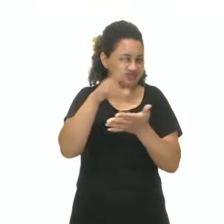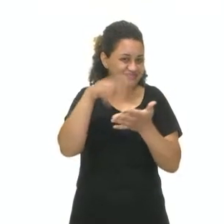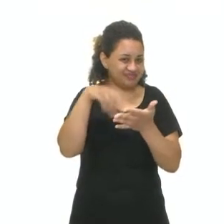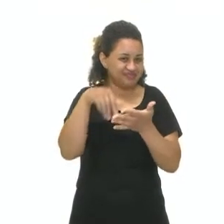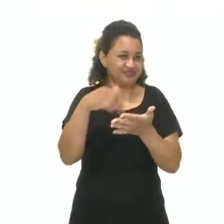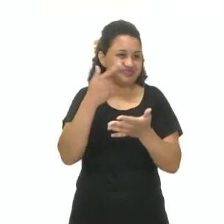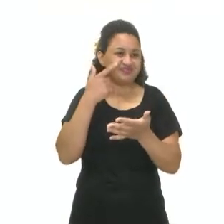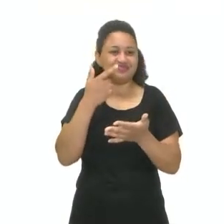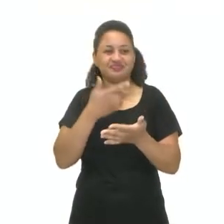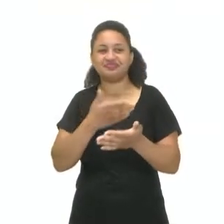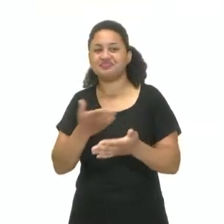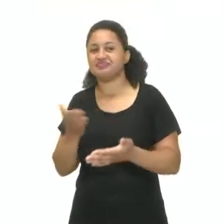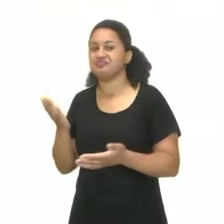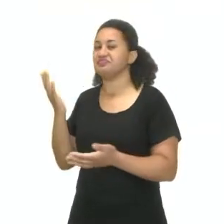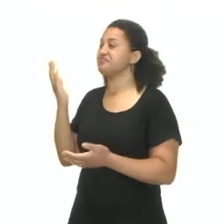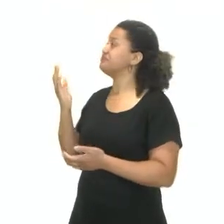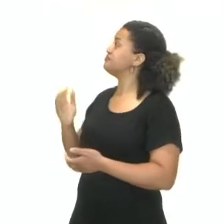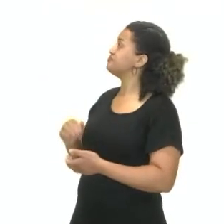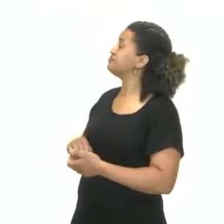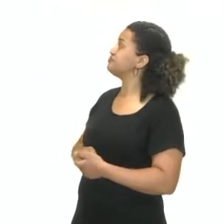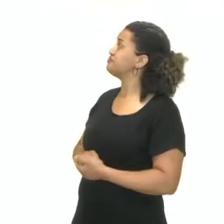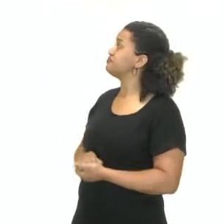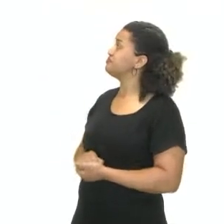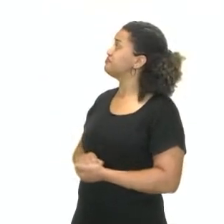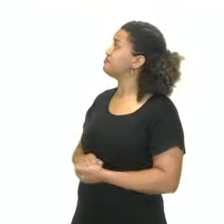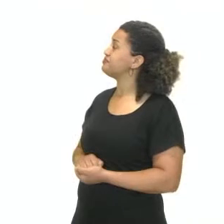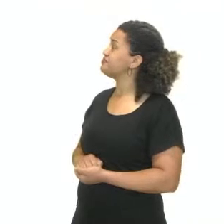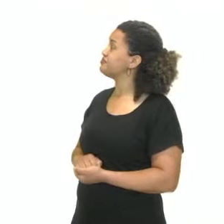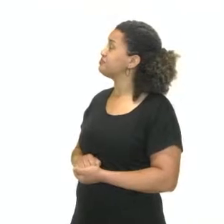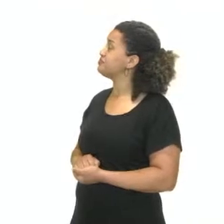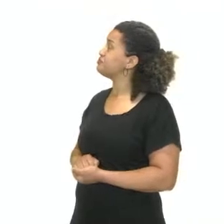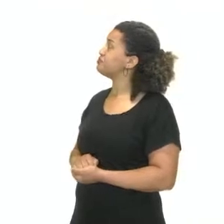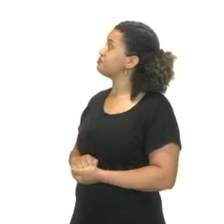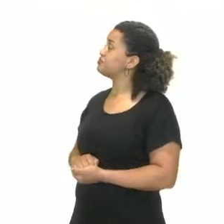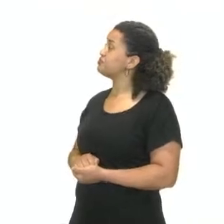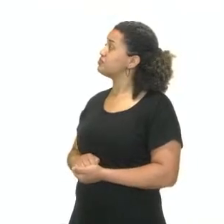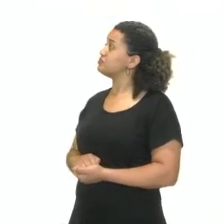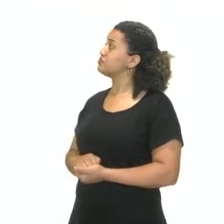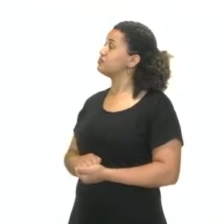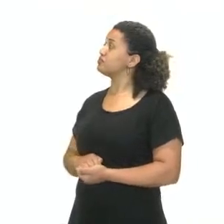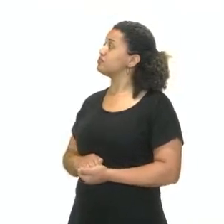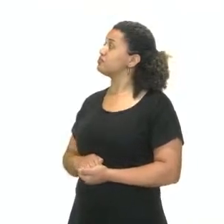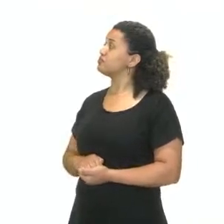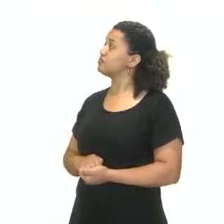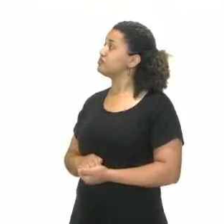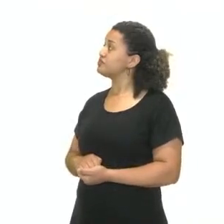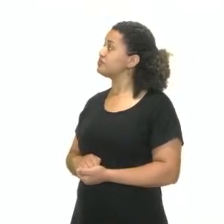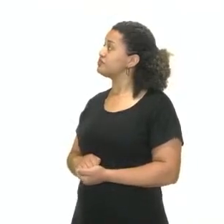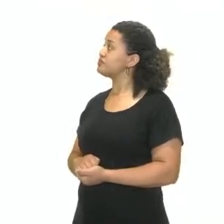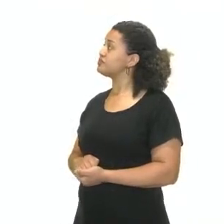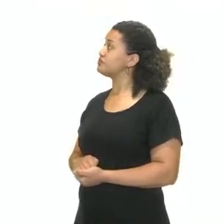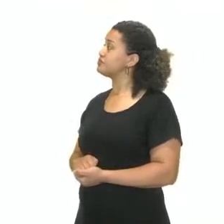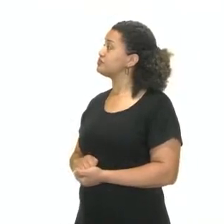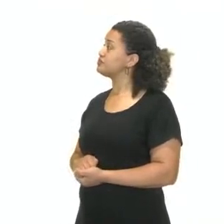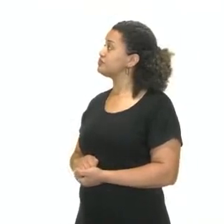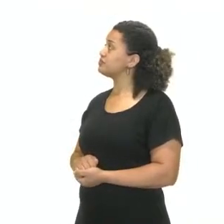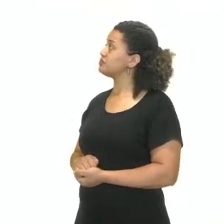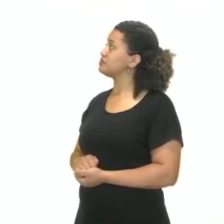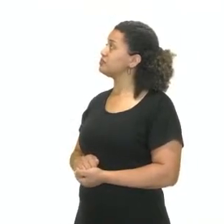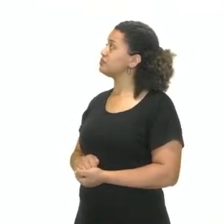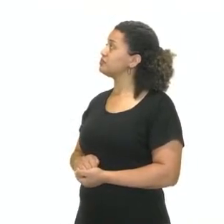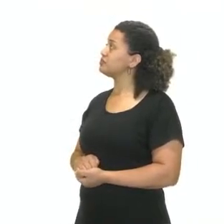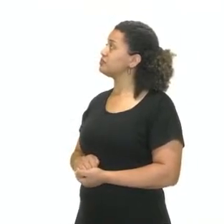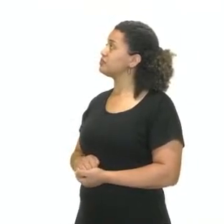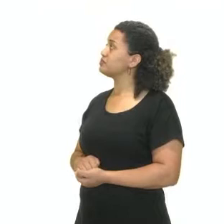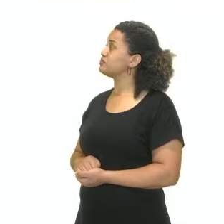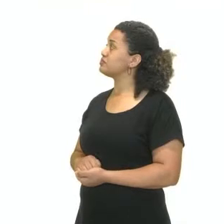sua choupana, a lâmpada suspensa, ao teto oscila, a um canto velho e ervado fimbo. Entrando